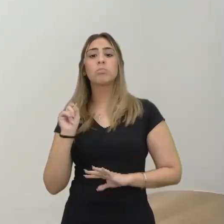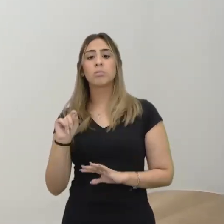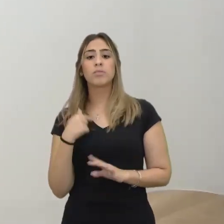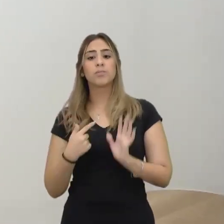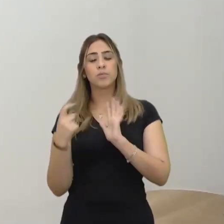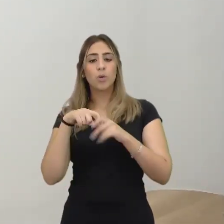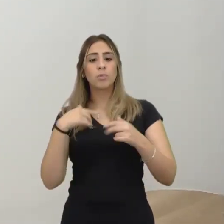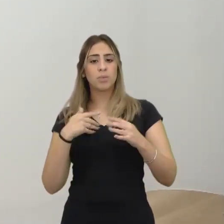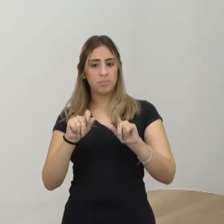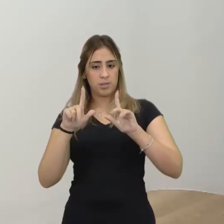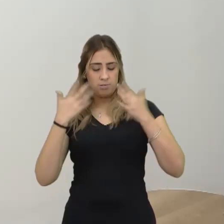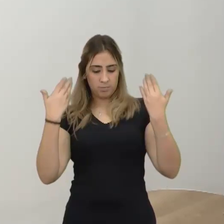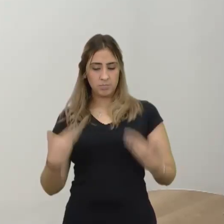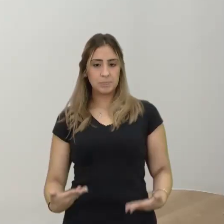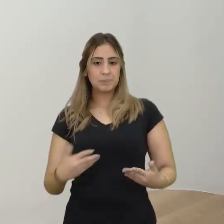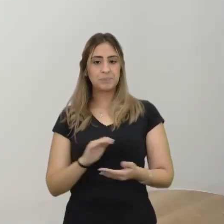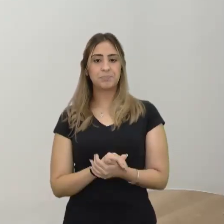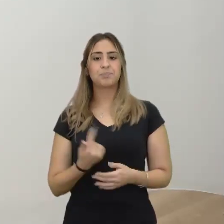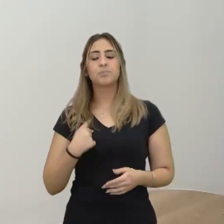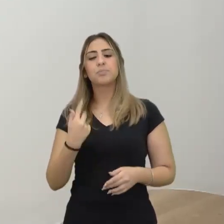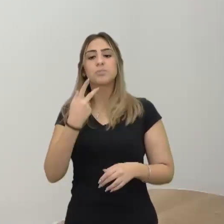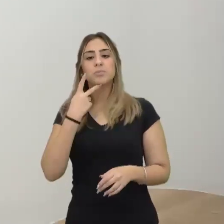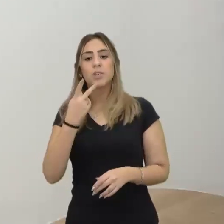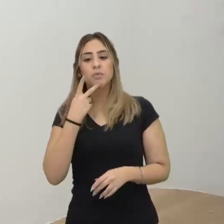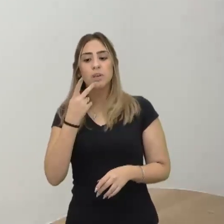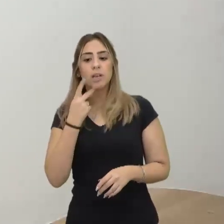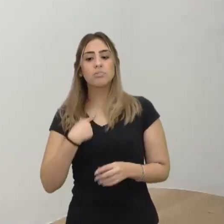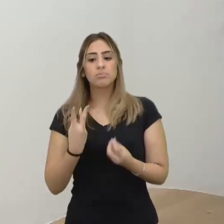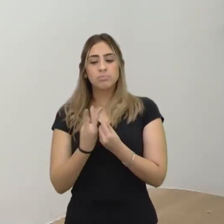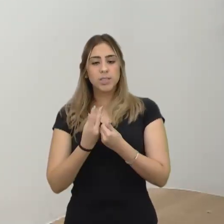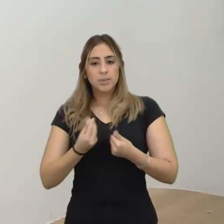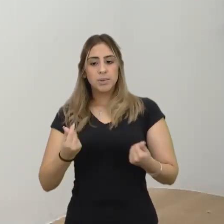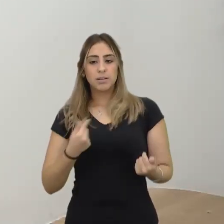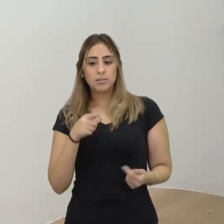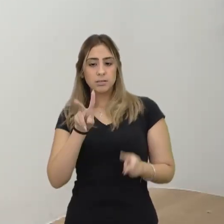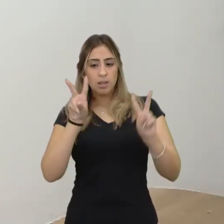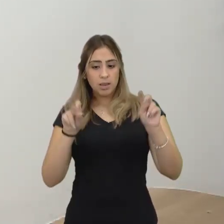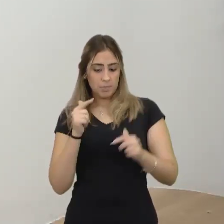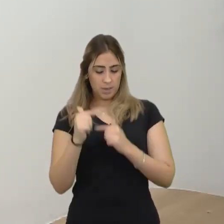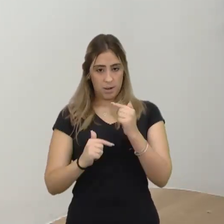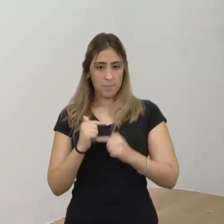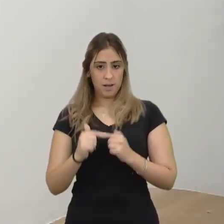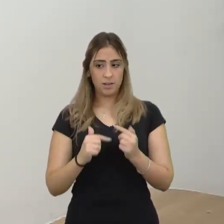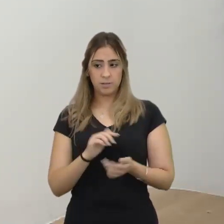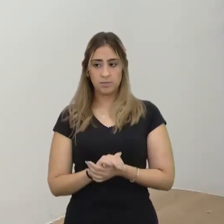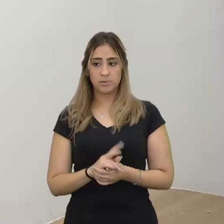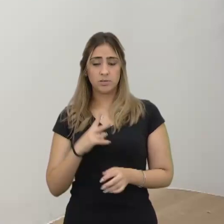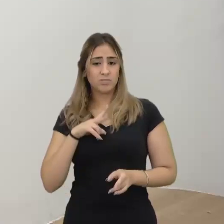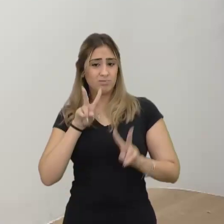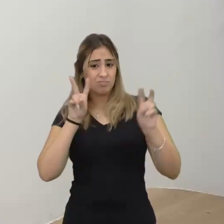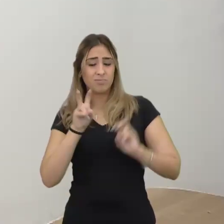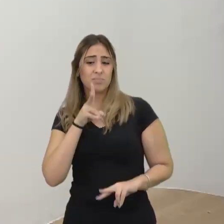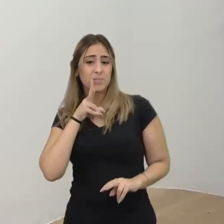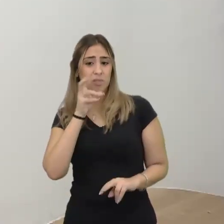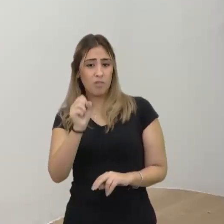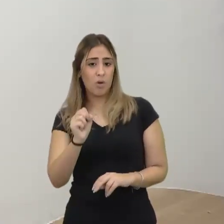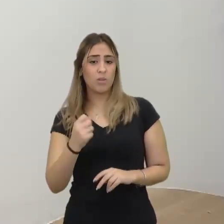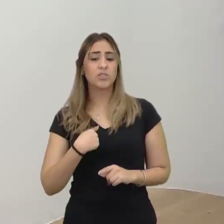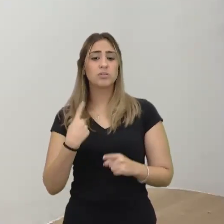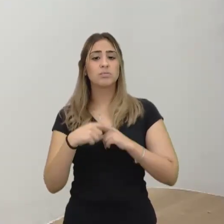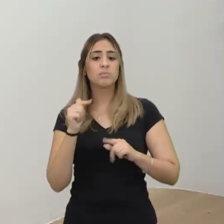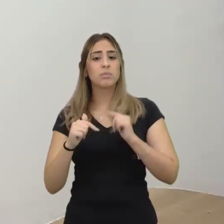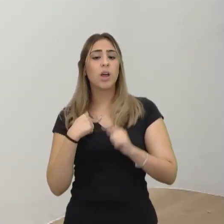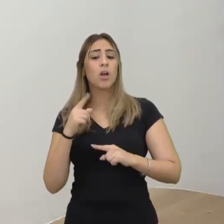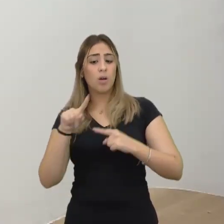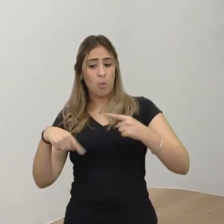Gente, quando eu falei do grau de sensibilidade que esse tema trabalha, é por uma questão que parece óbvia, mas